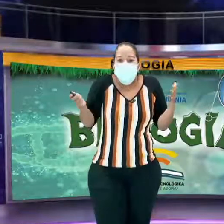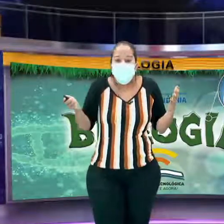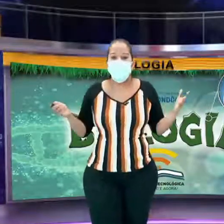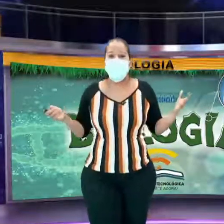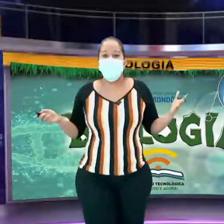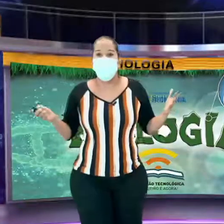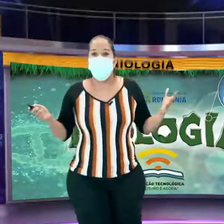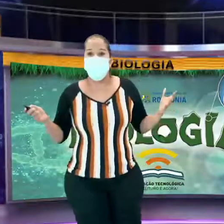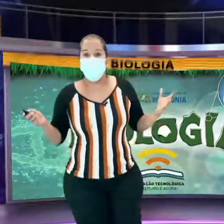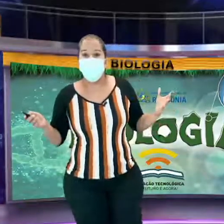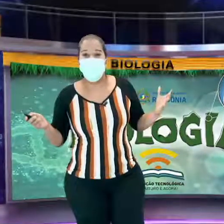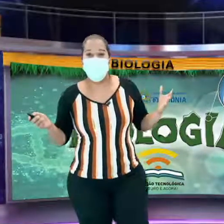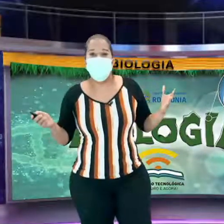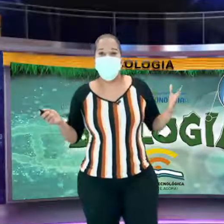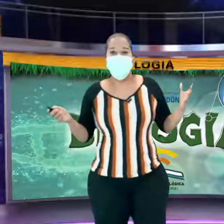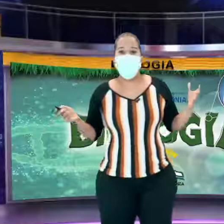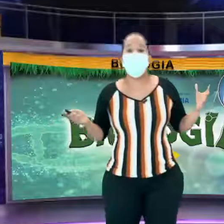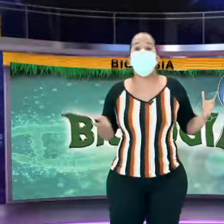extrema, né?